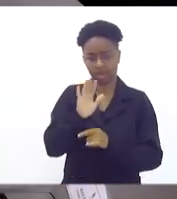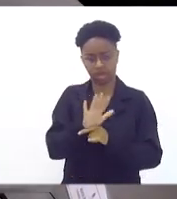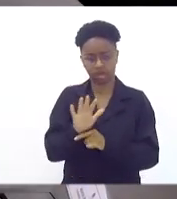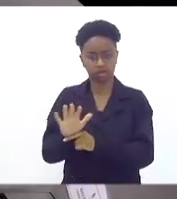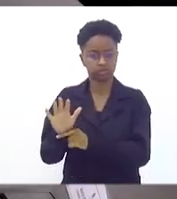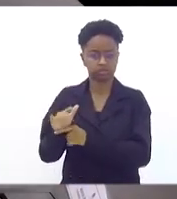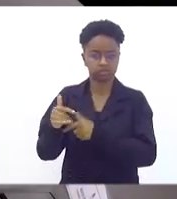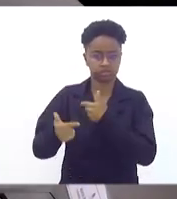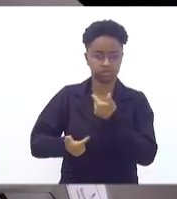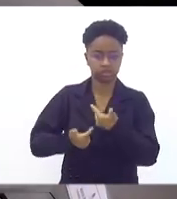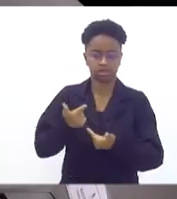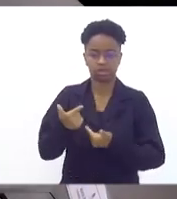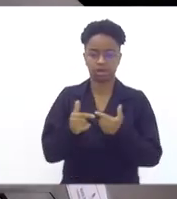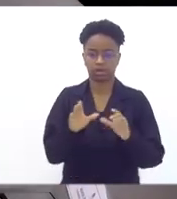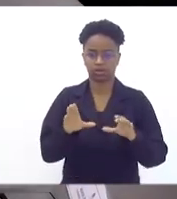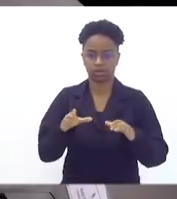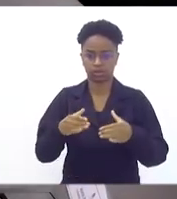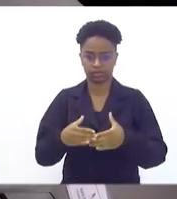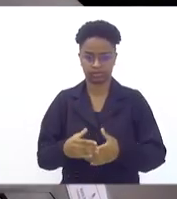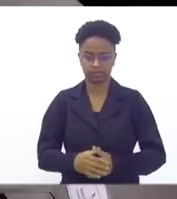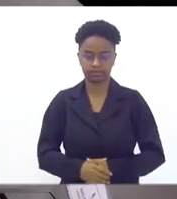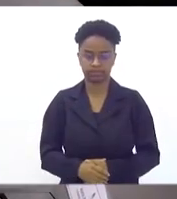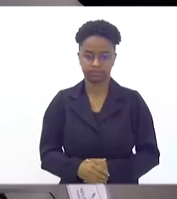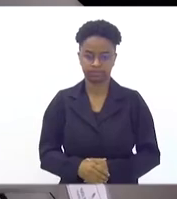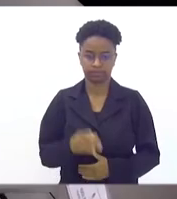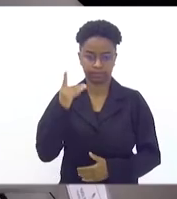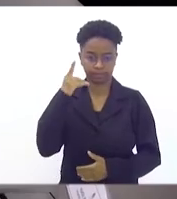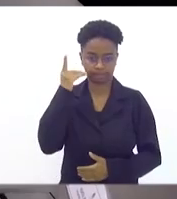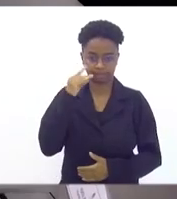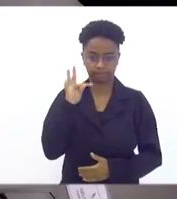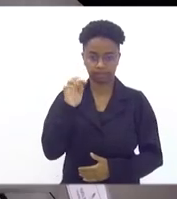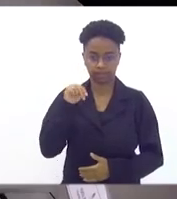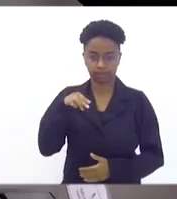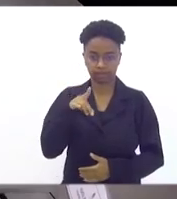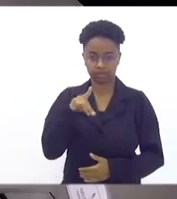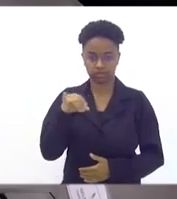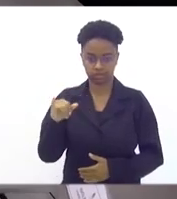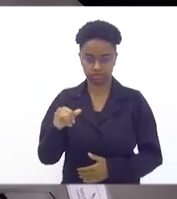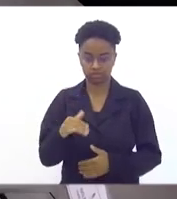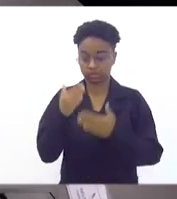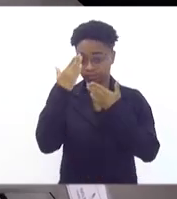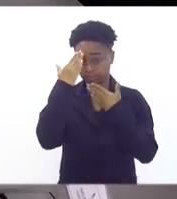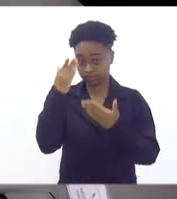pros trabalhos da comissão Deputado Tande Vieira